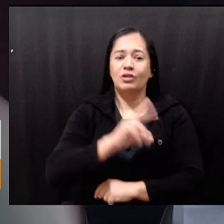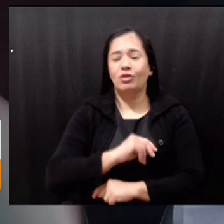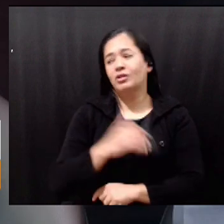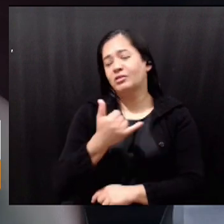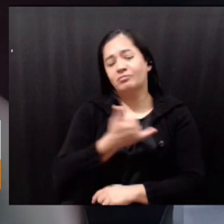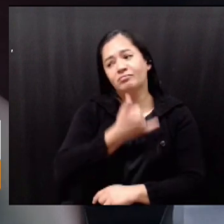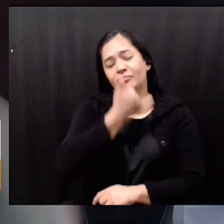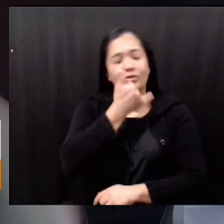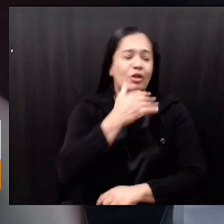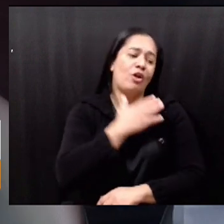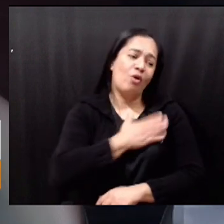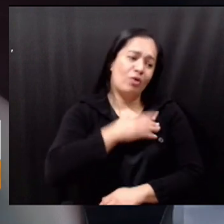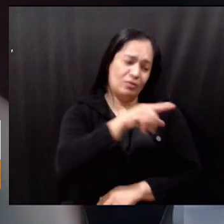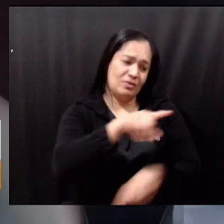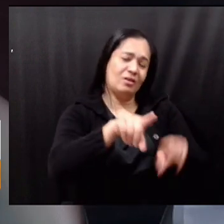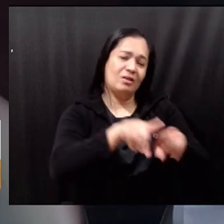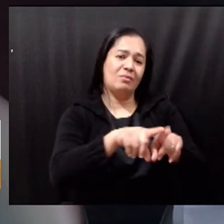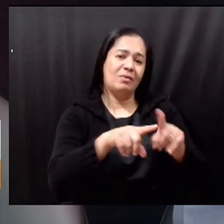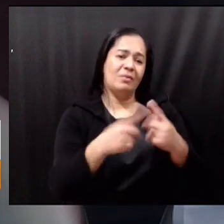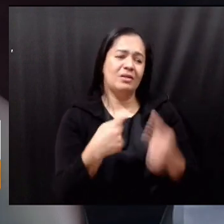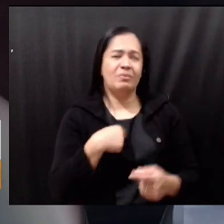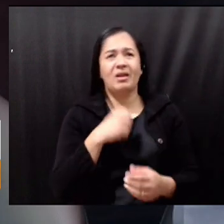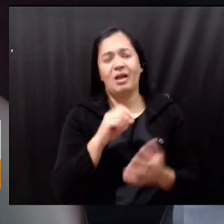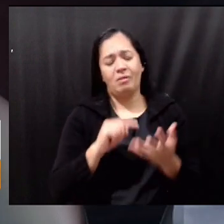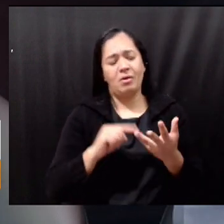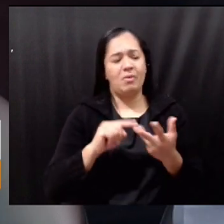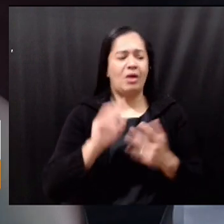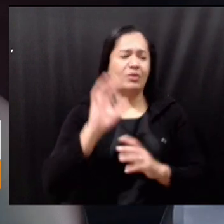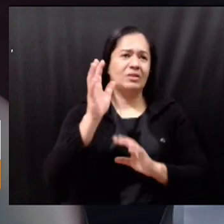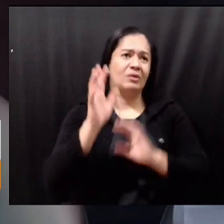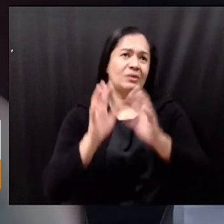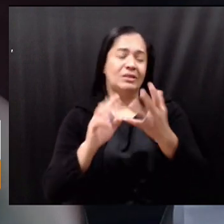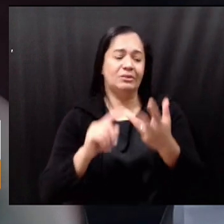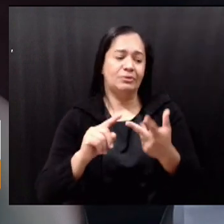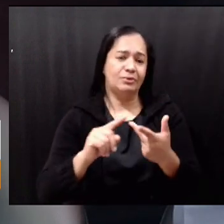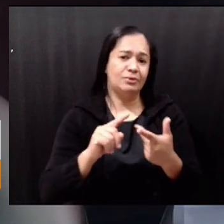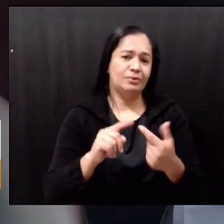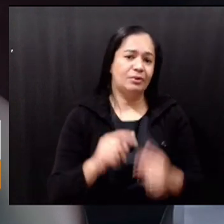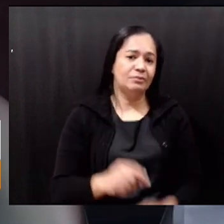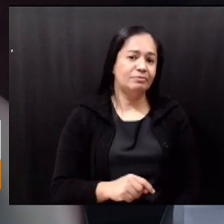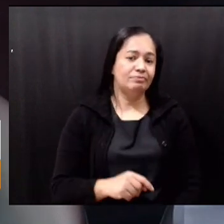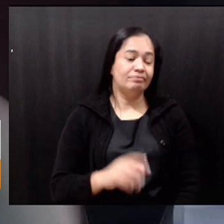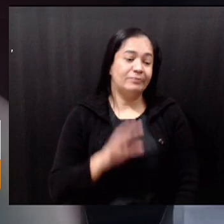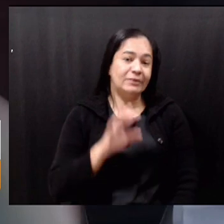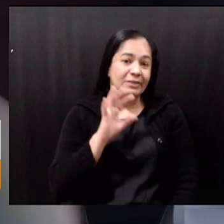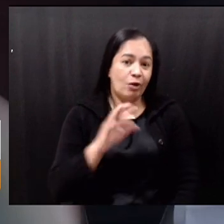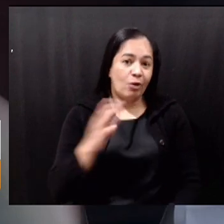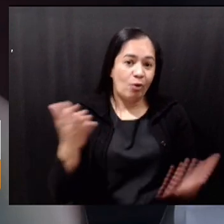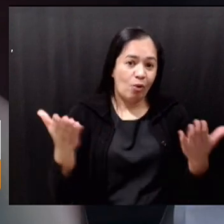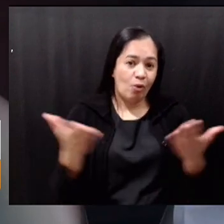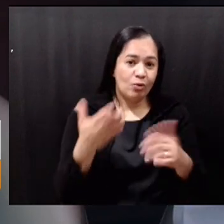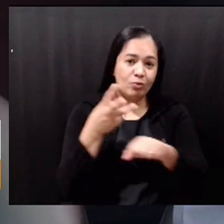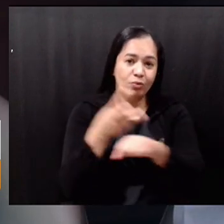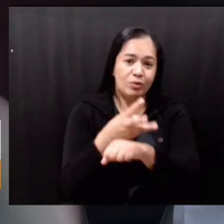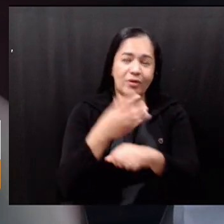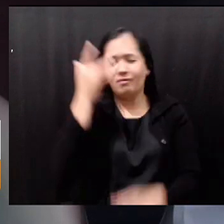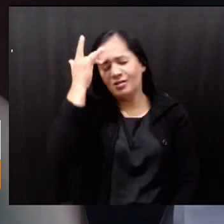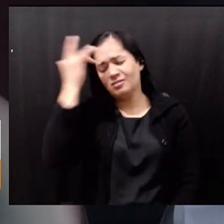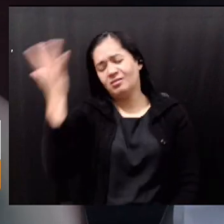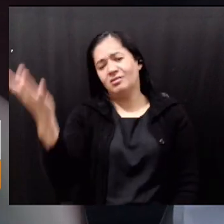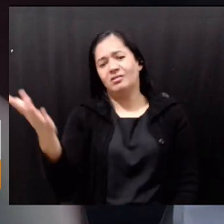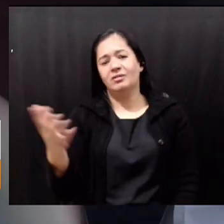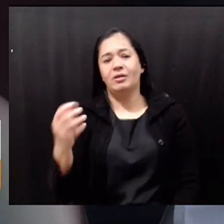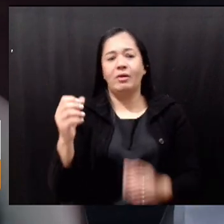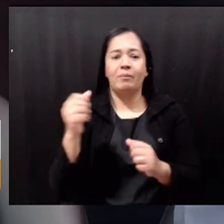você, mas passei por situações desse modo. E aí, hoje, o WhatsApp facilita muito, né? Então, eu posso Uhum. gravar um áudio, eu